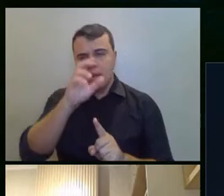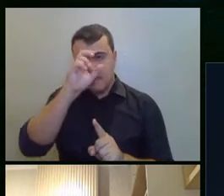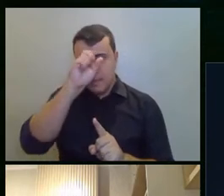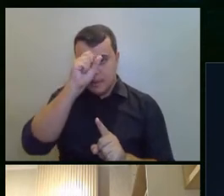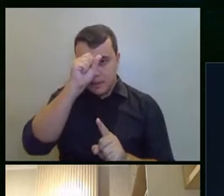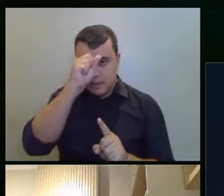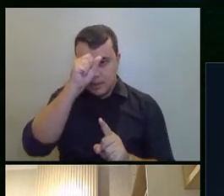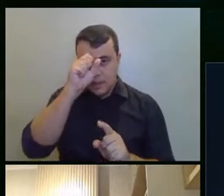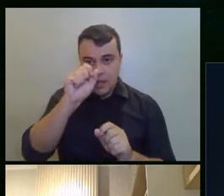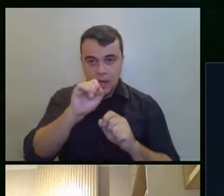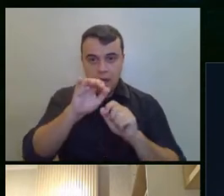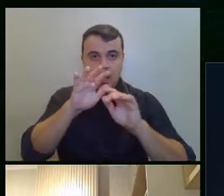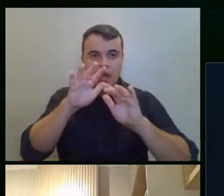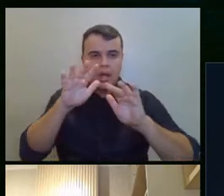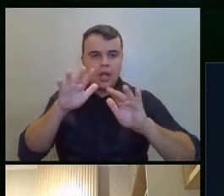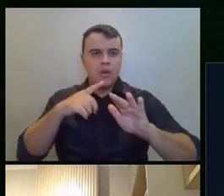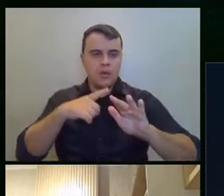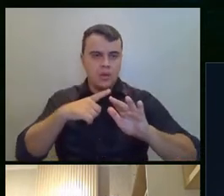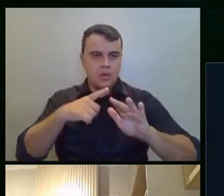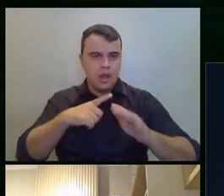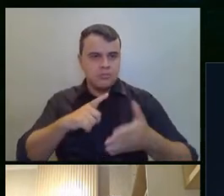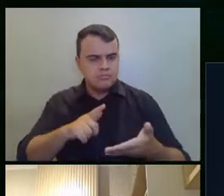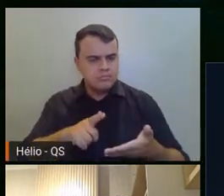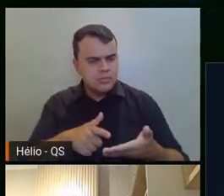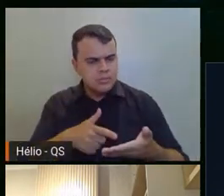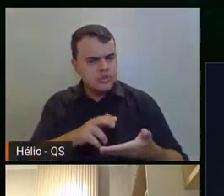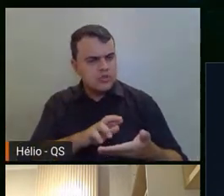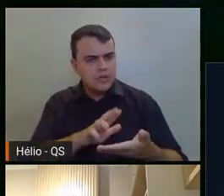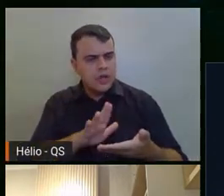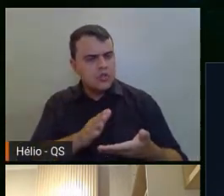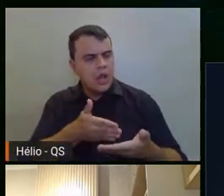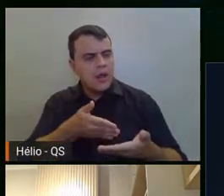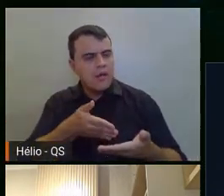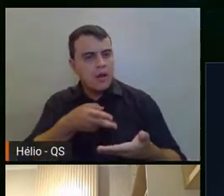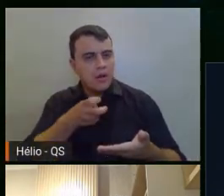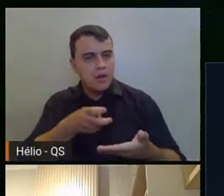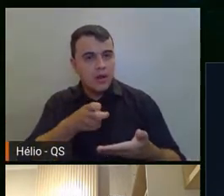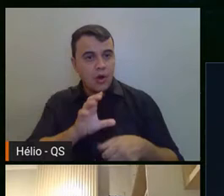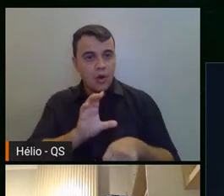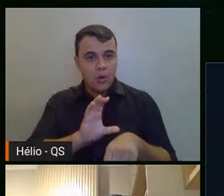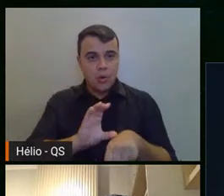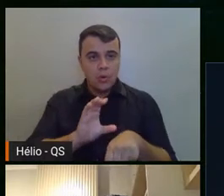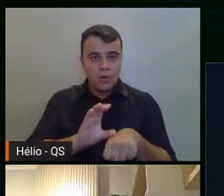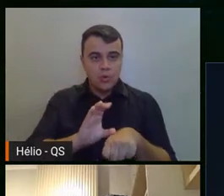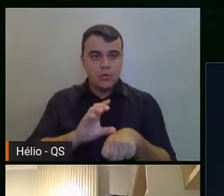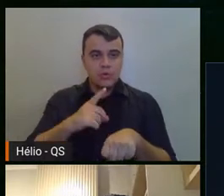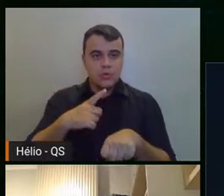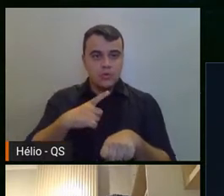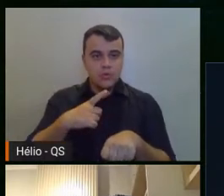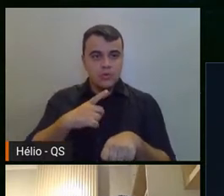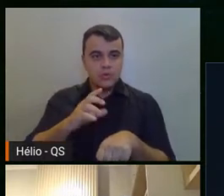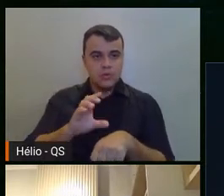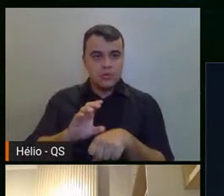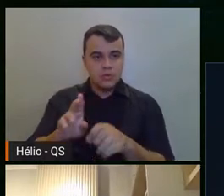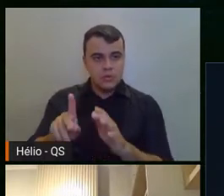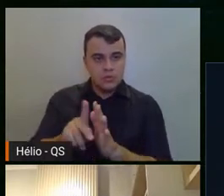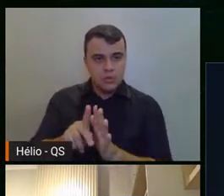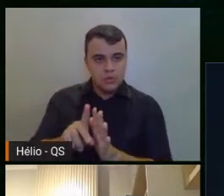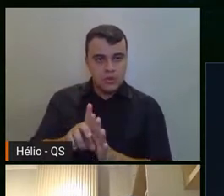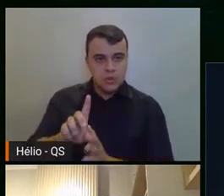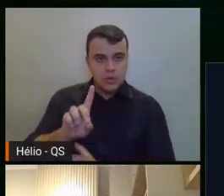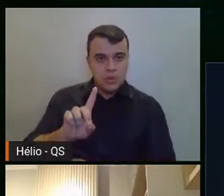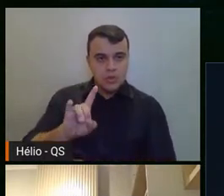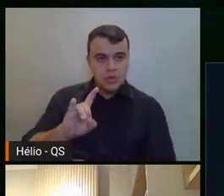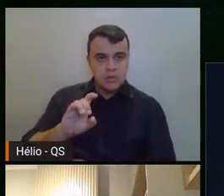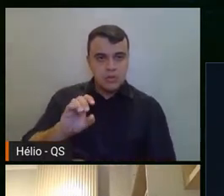Óbvio tem várias literaturas que você pode procurar Mas se a gente for falar de curso eu indico bastante os cursos que tem no deoplay